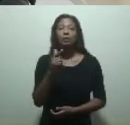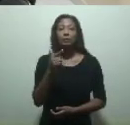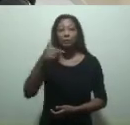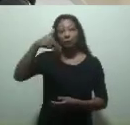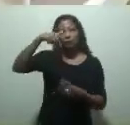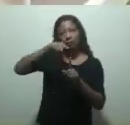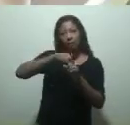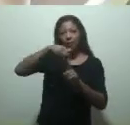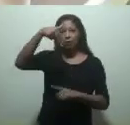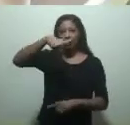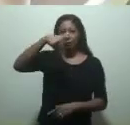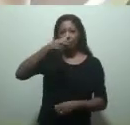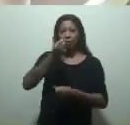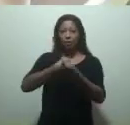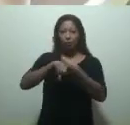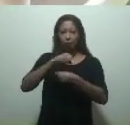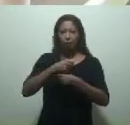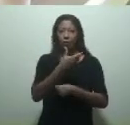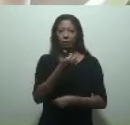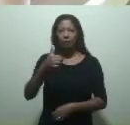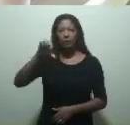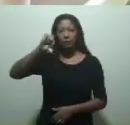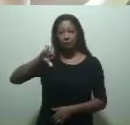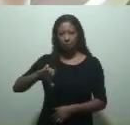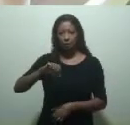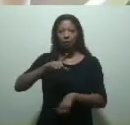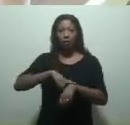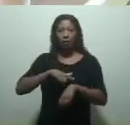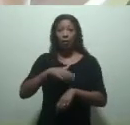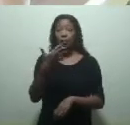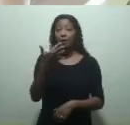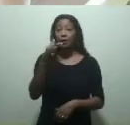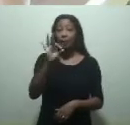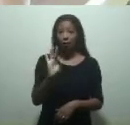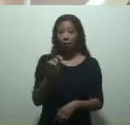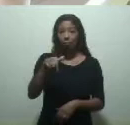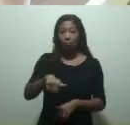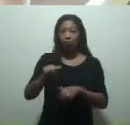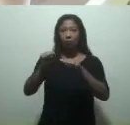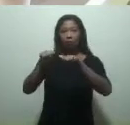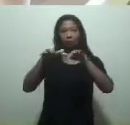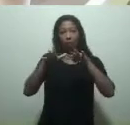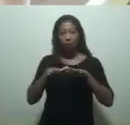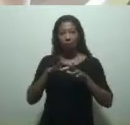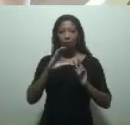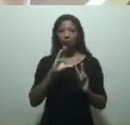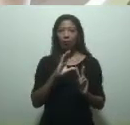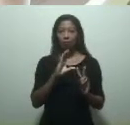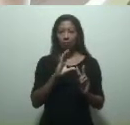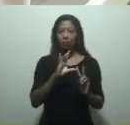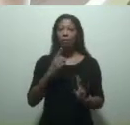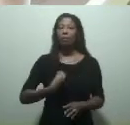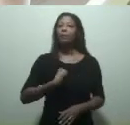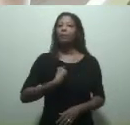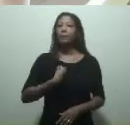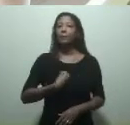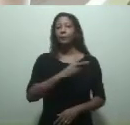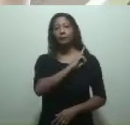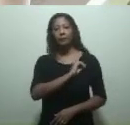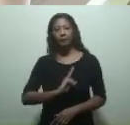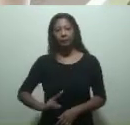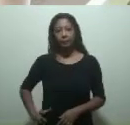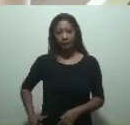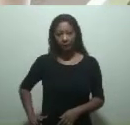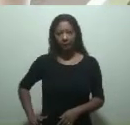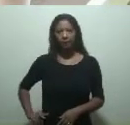de 2019. Às 10 horas, no plenário Dr. Mário Medeiros, estavam presentes o